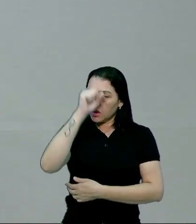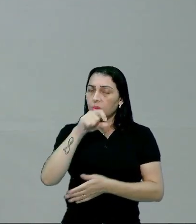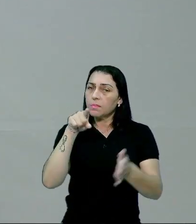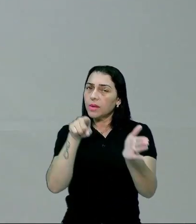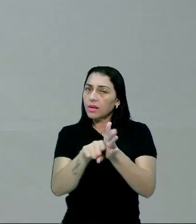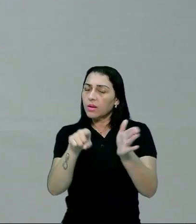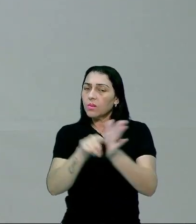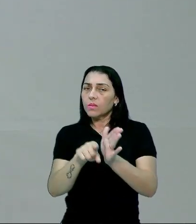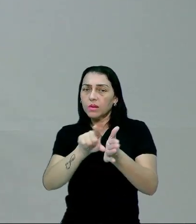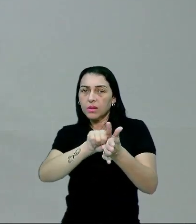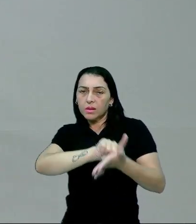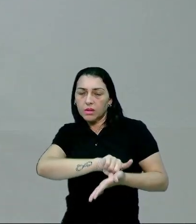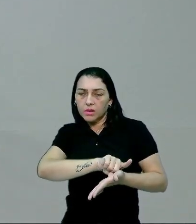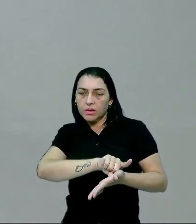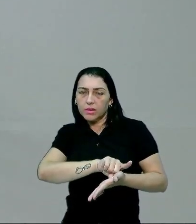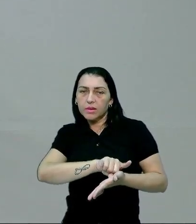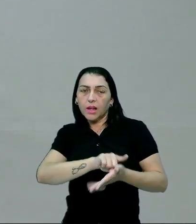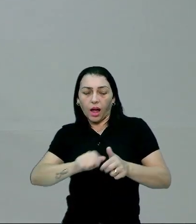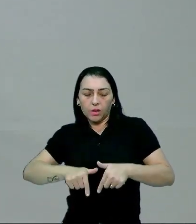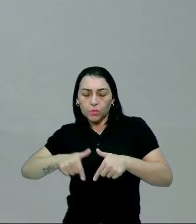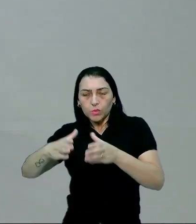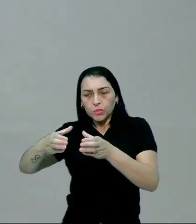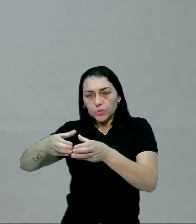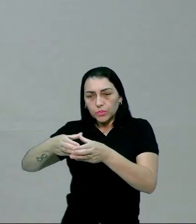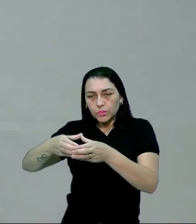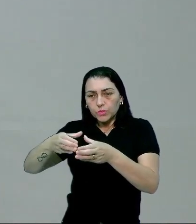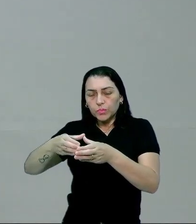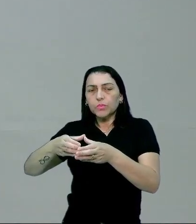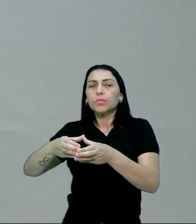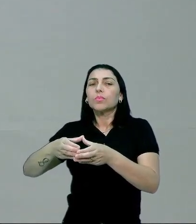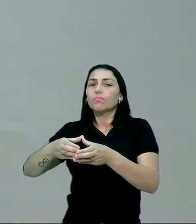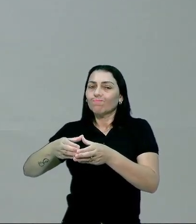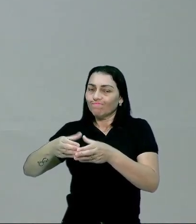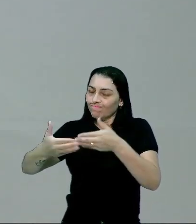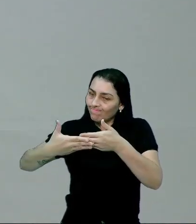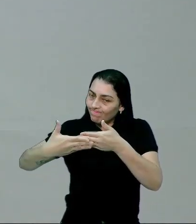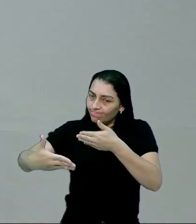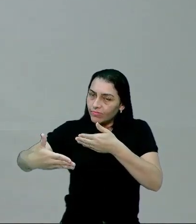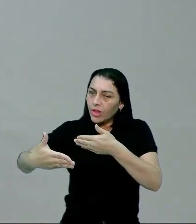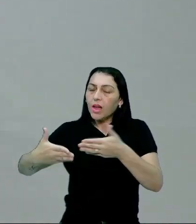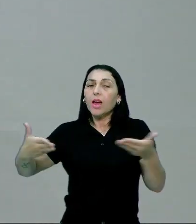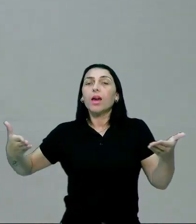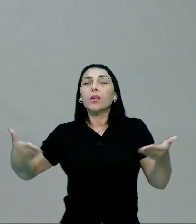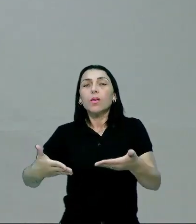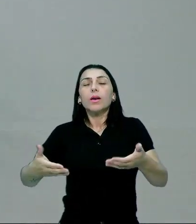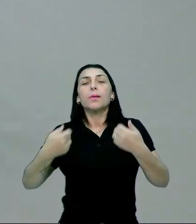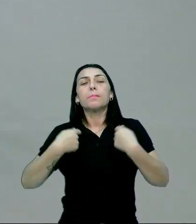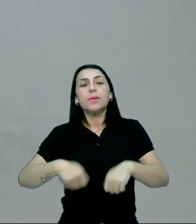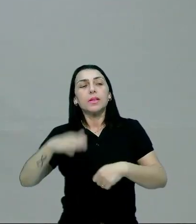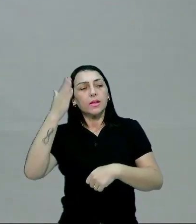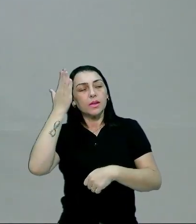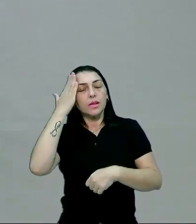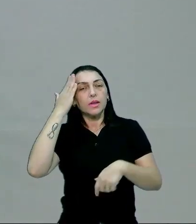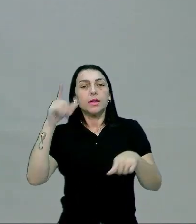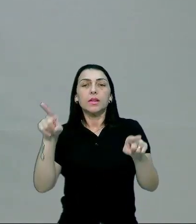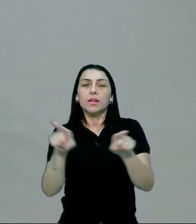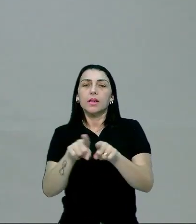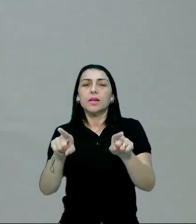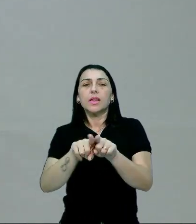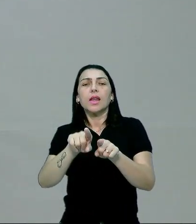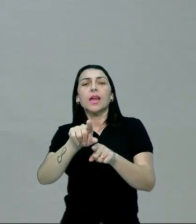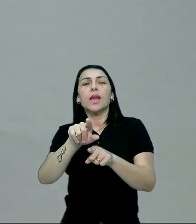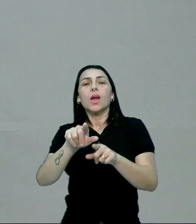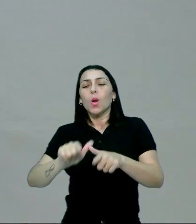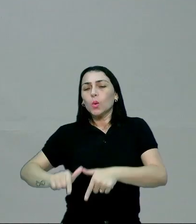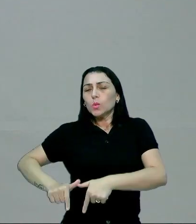questão anterior, a luta de classes, ela é o motor da história. Agora nós precisamos entender também esse termo luta de